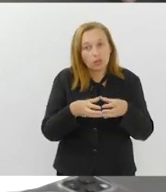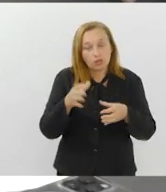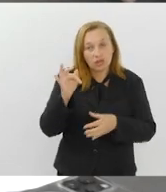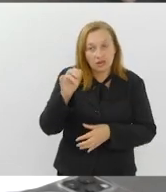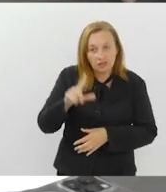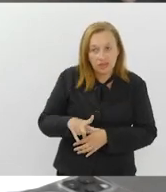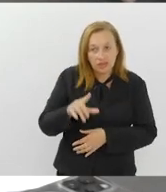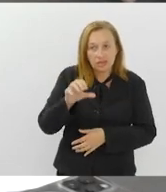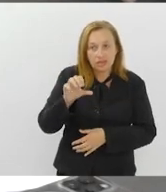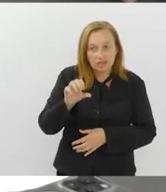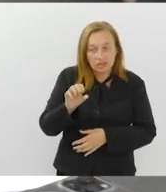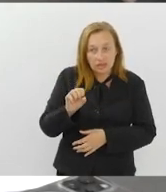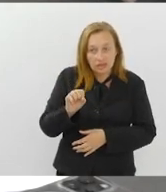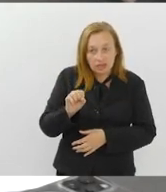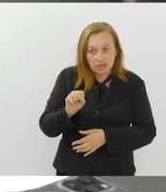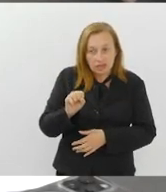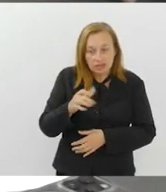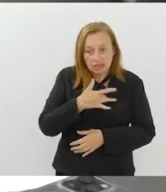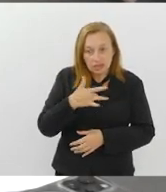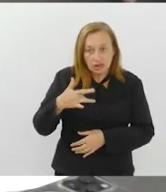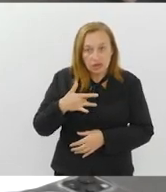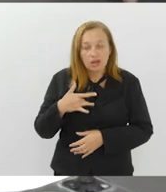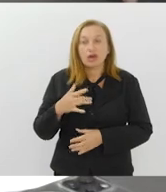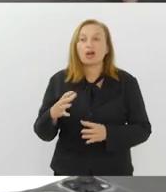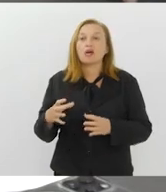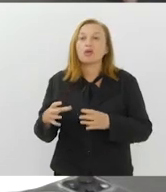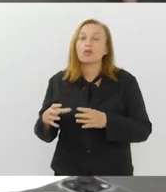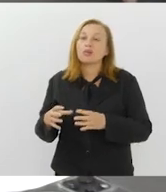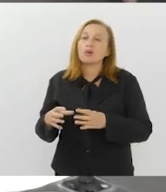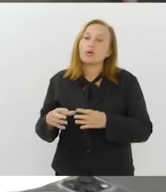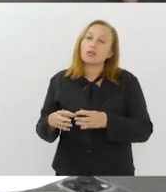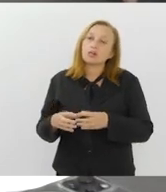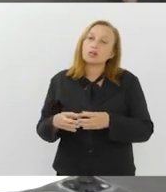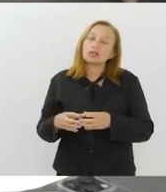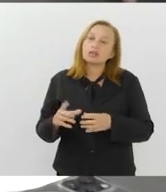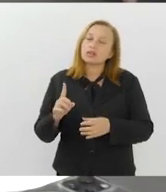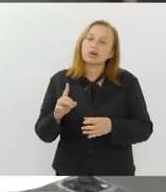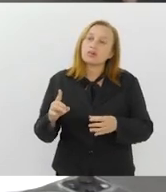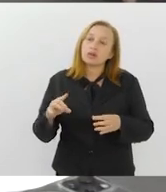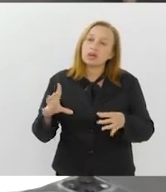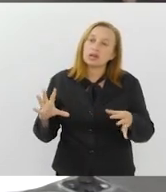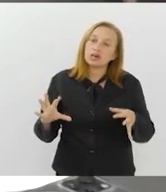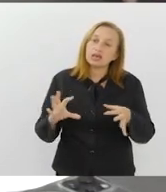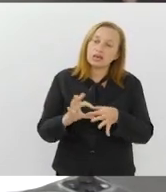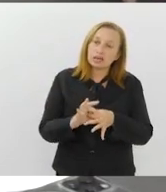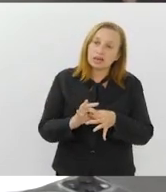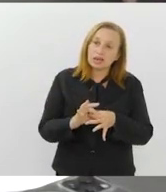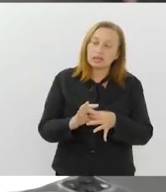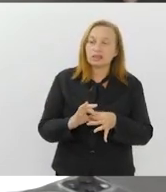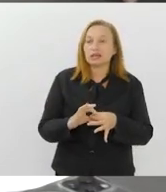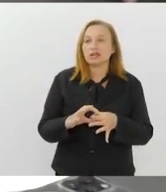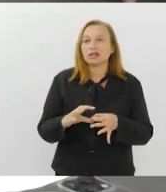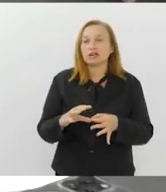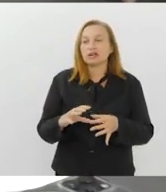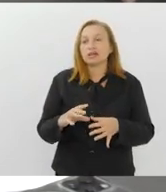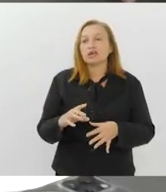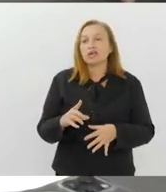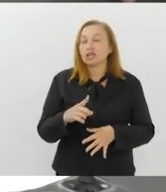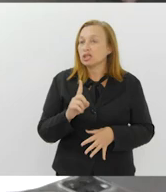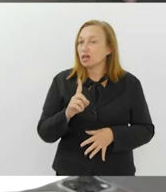Saúde. A operadora nominada não é associada à Fena Saúde. Nós não